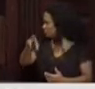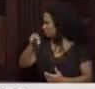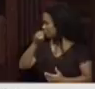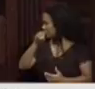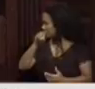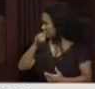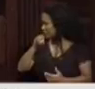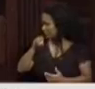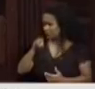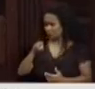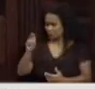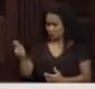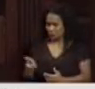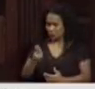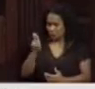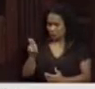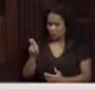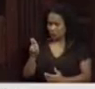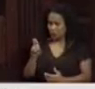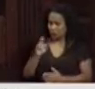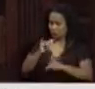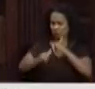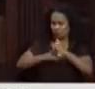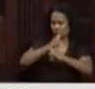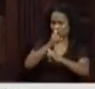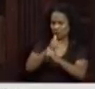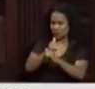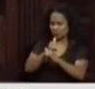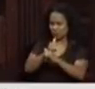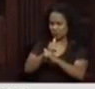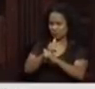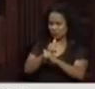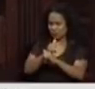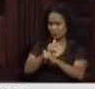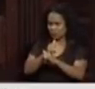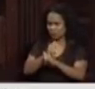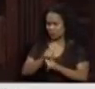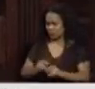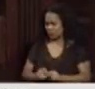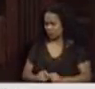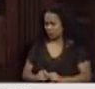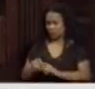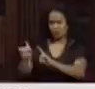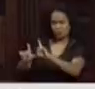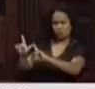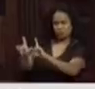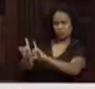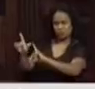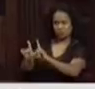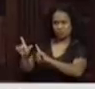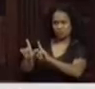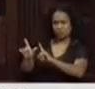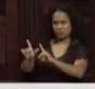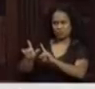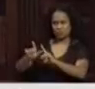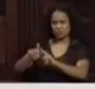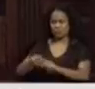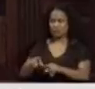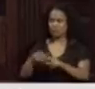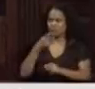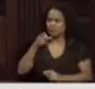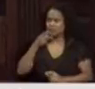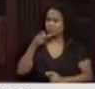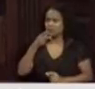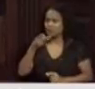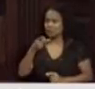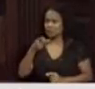faz das mídias sociais e até dos grandes jornais, botando prepostos, dizendo que